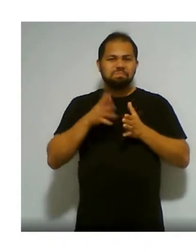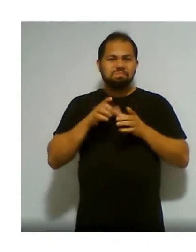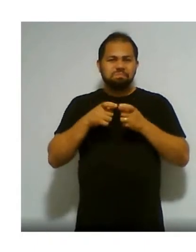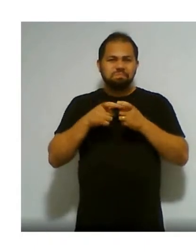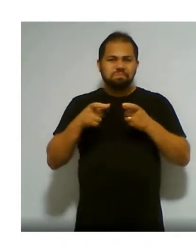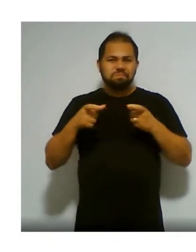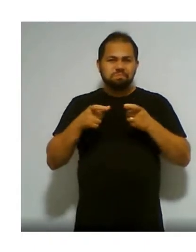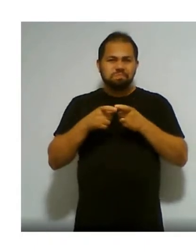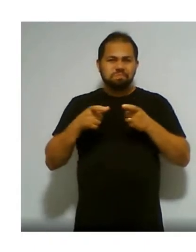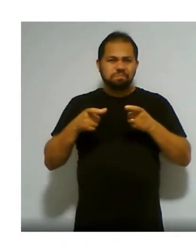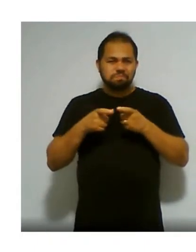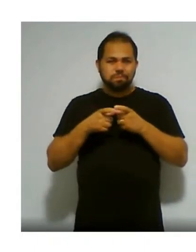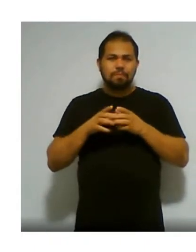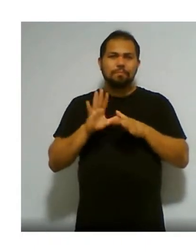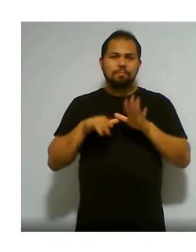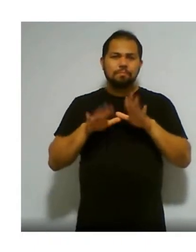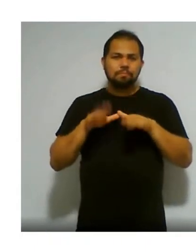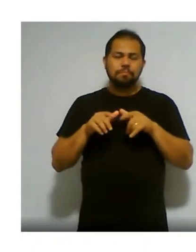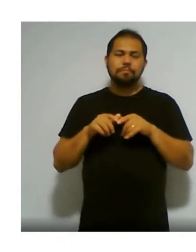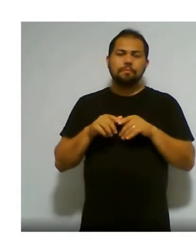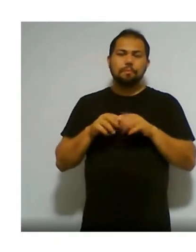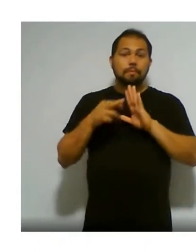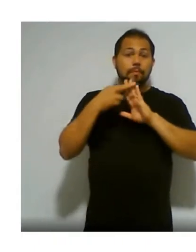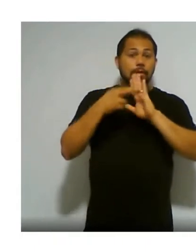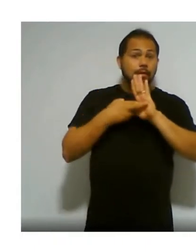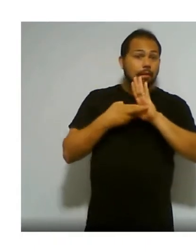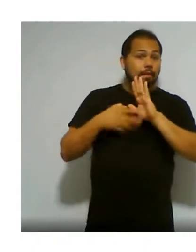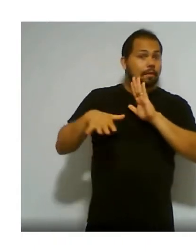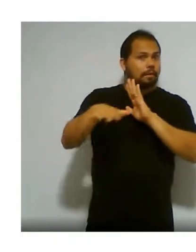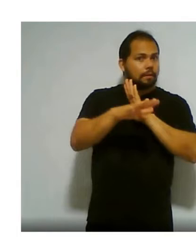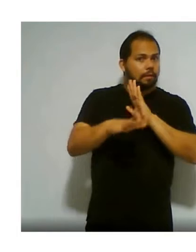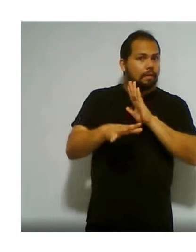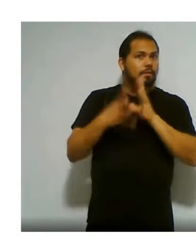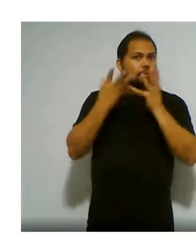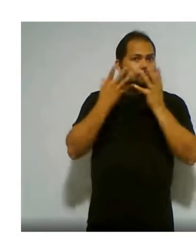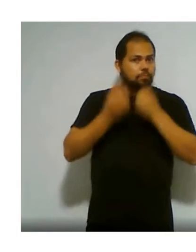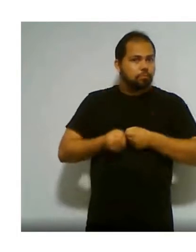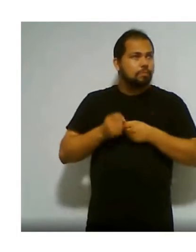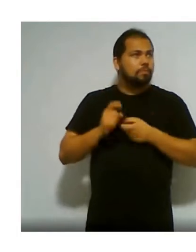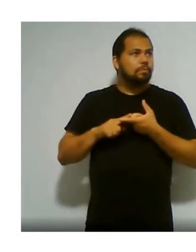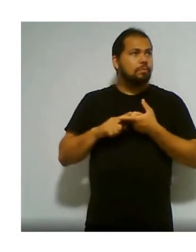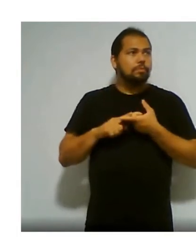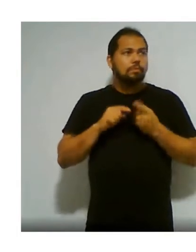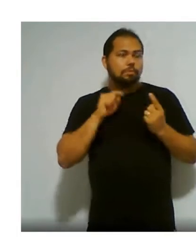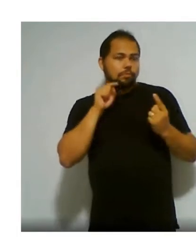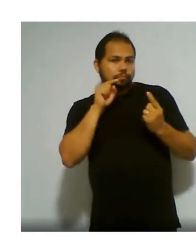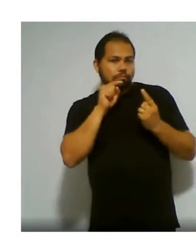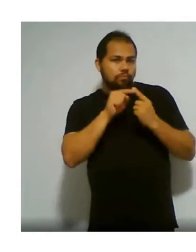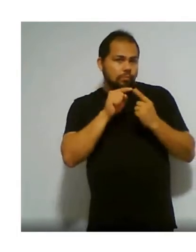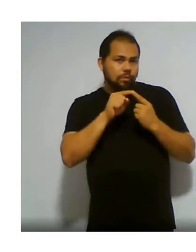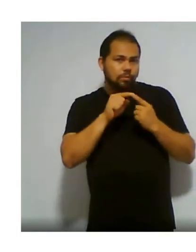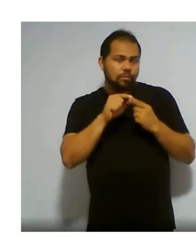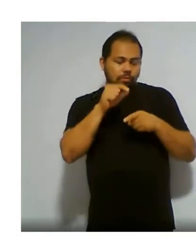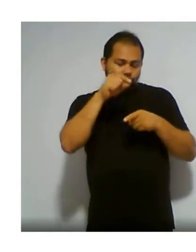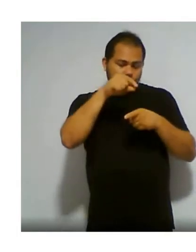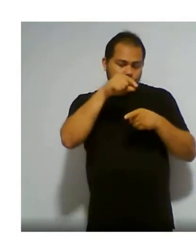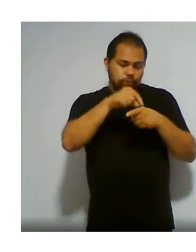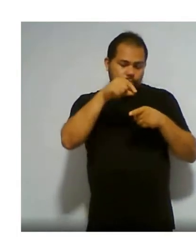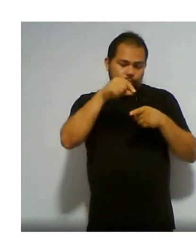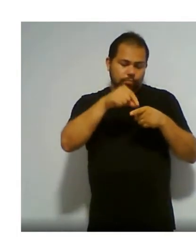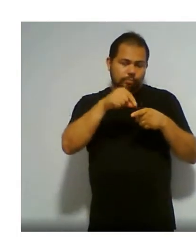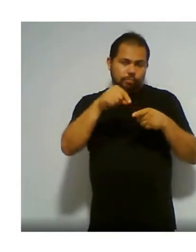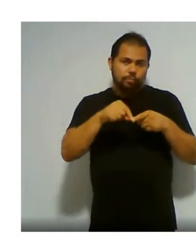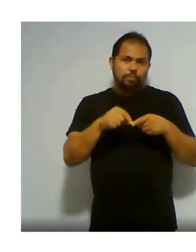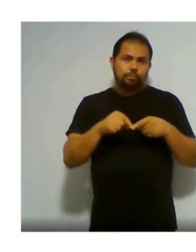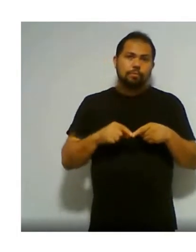tamanho intermediário, uma regra geral que é bem adotada é um grão, um ponto